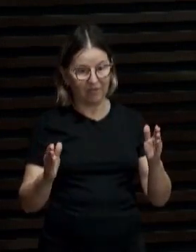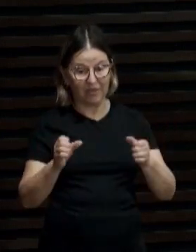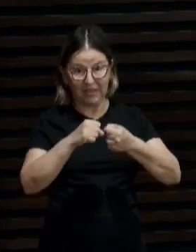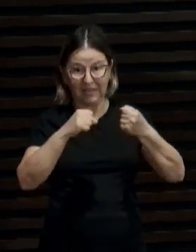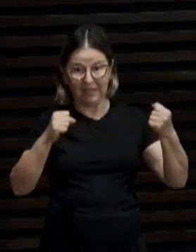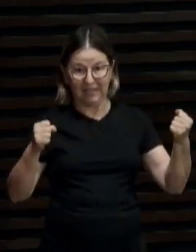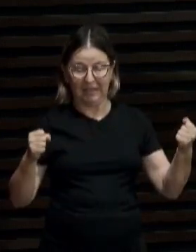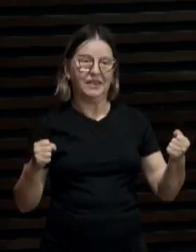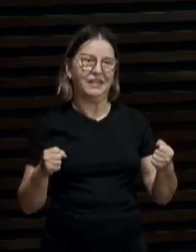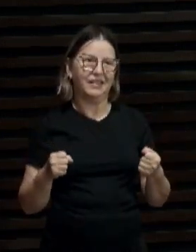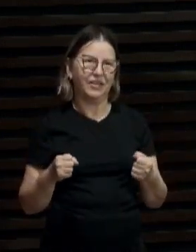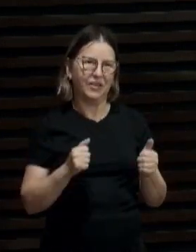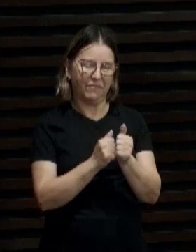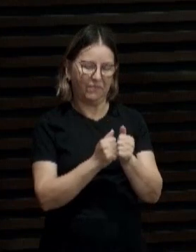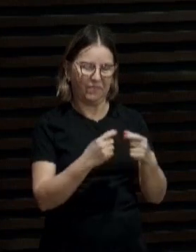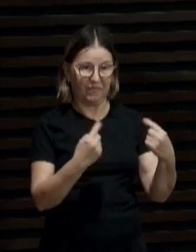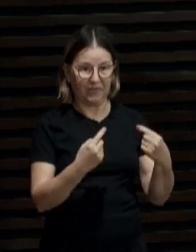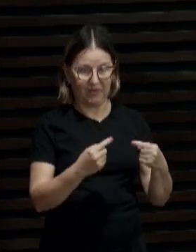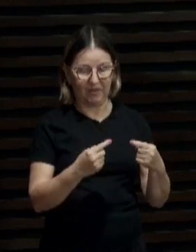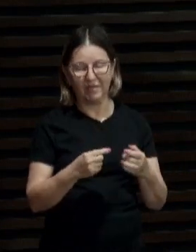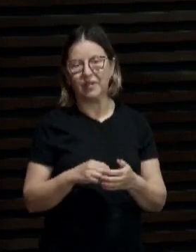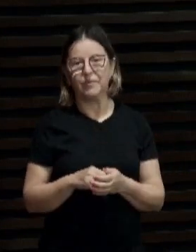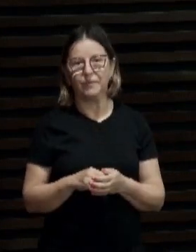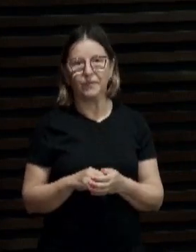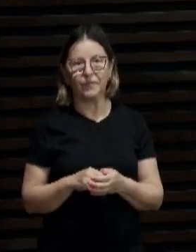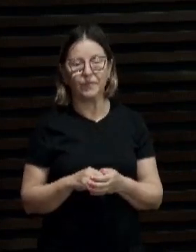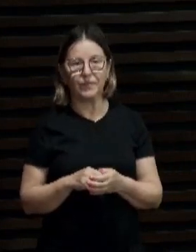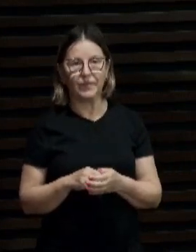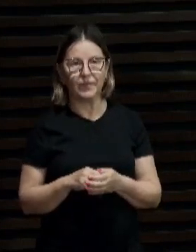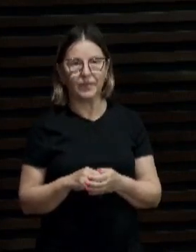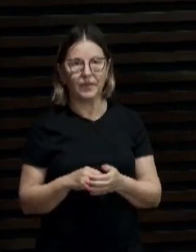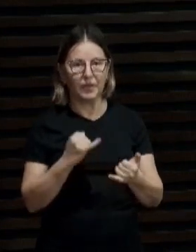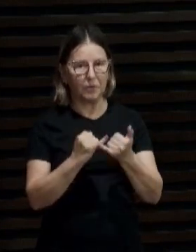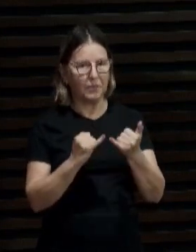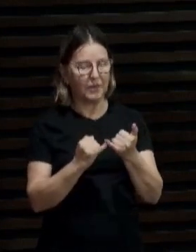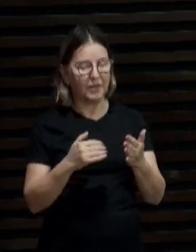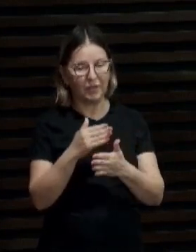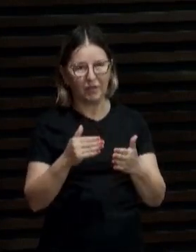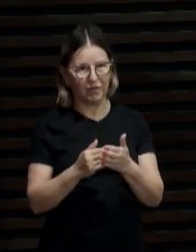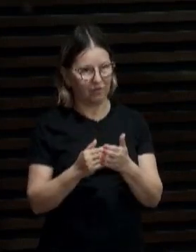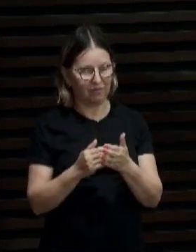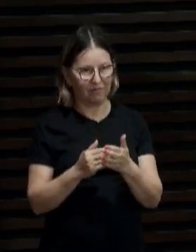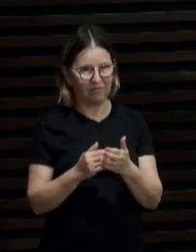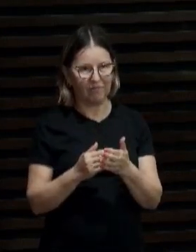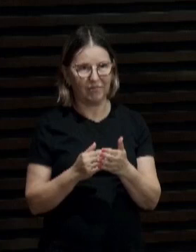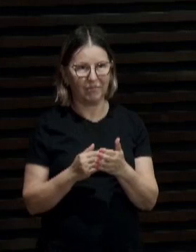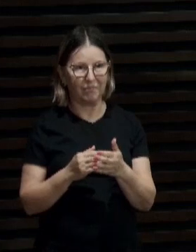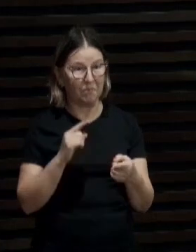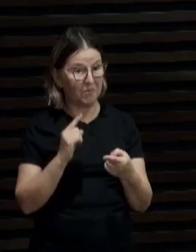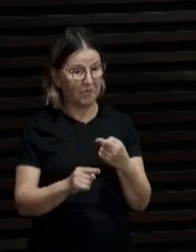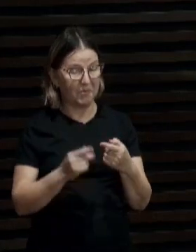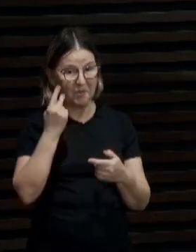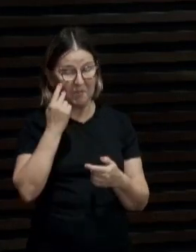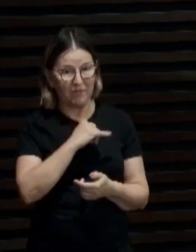onde aparentemente todas as portas já haviam se fechado para João, que o Senhor ele abre uma porta no céu